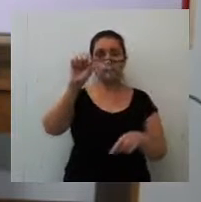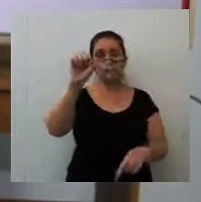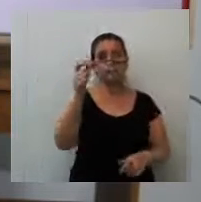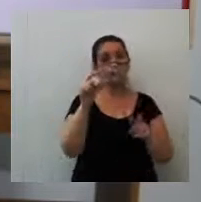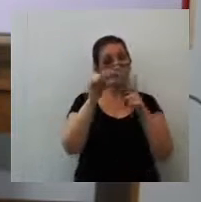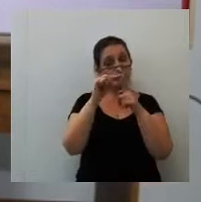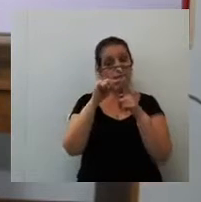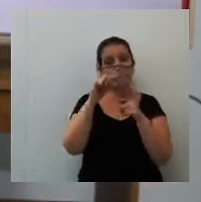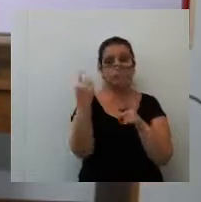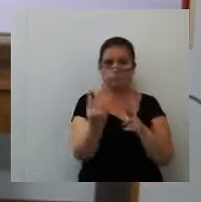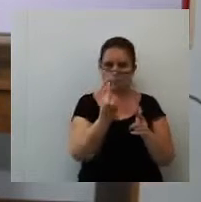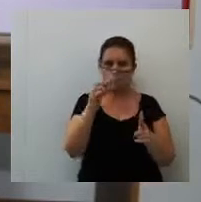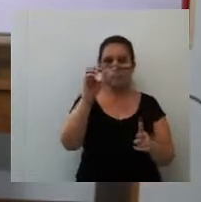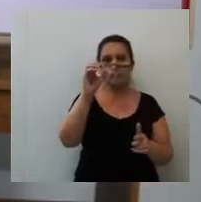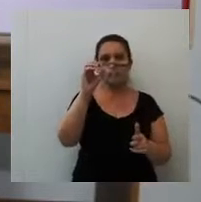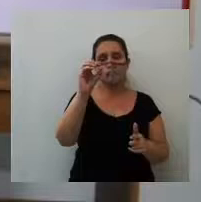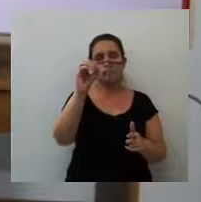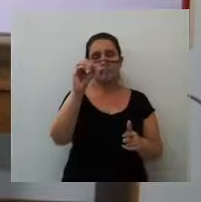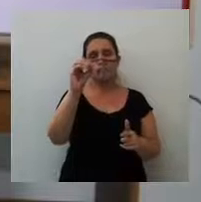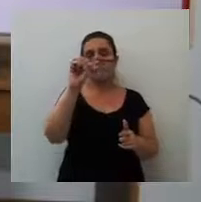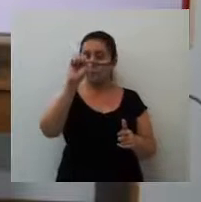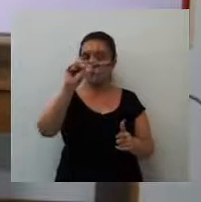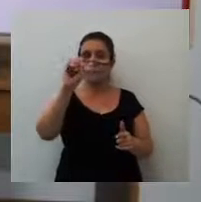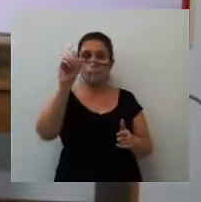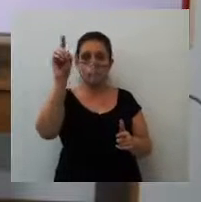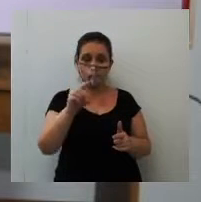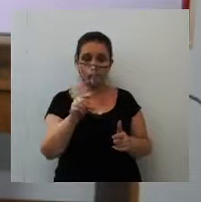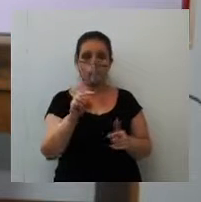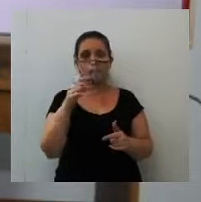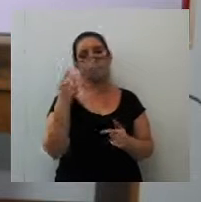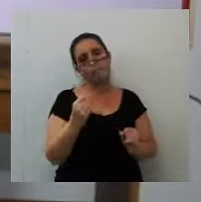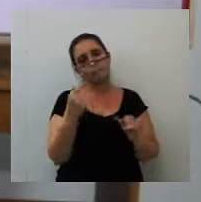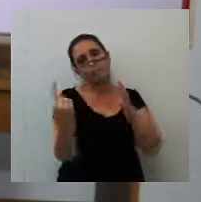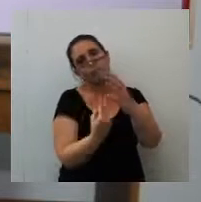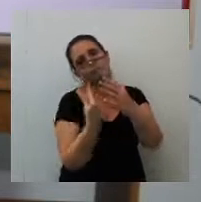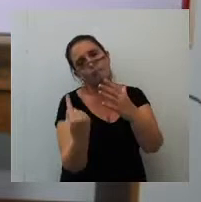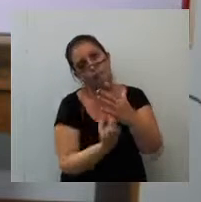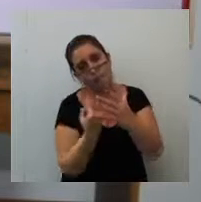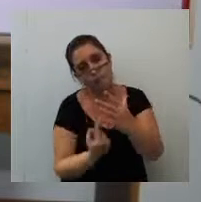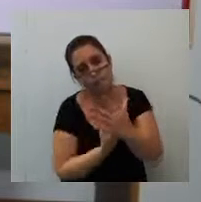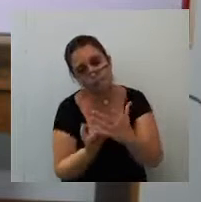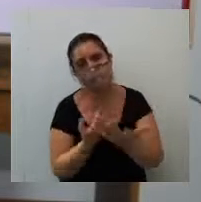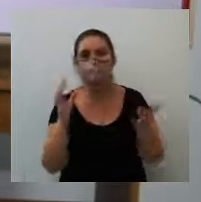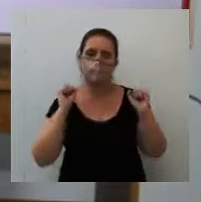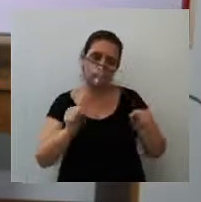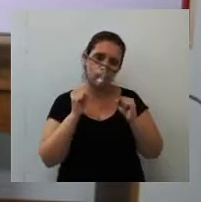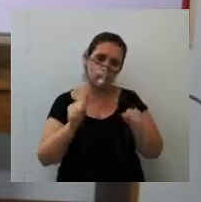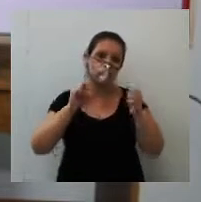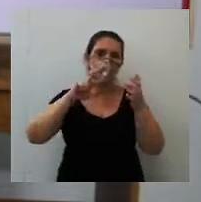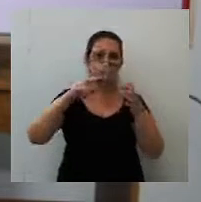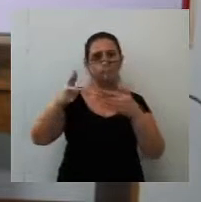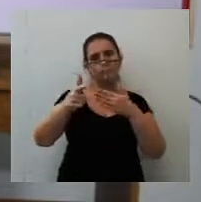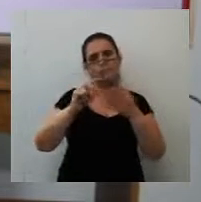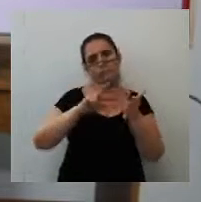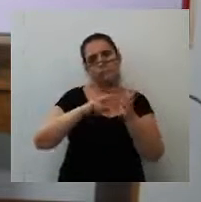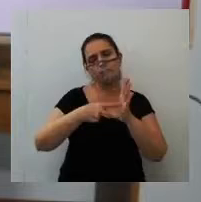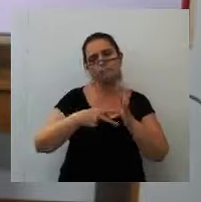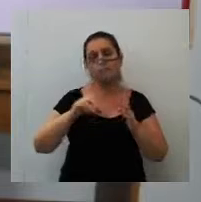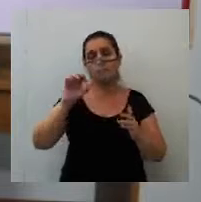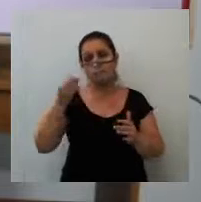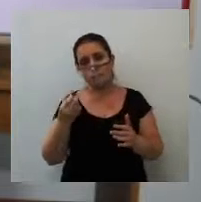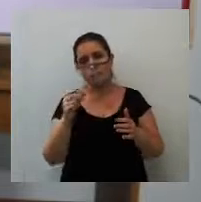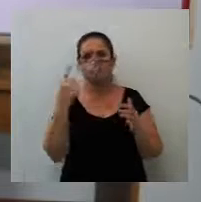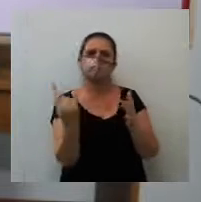só ela pode significar sozinho e na ou